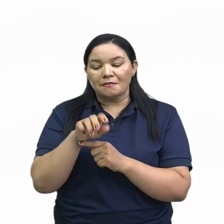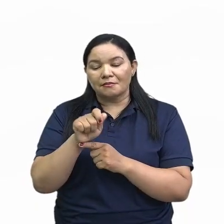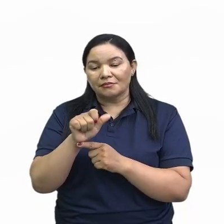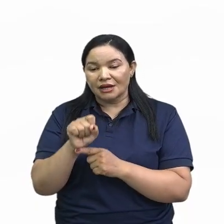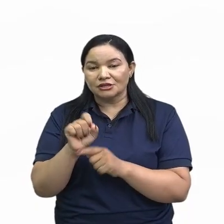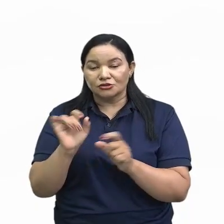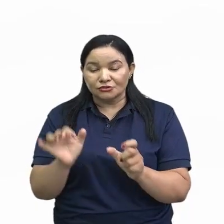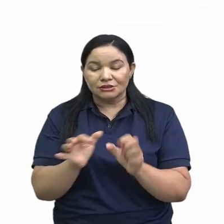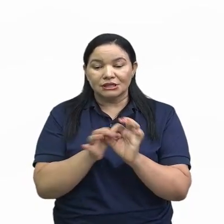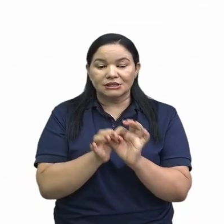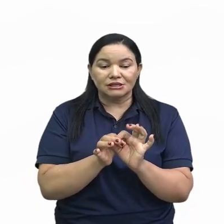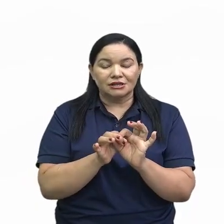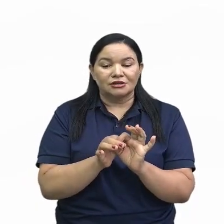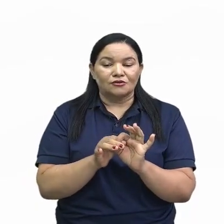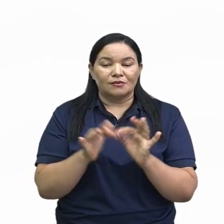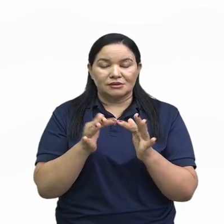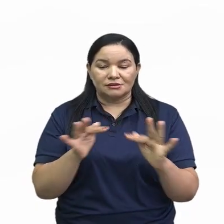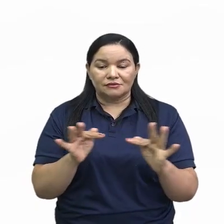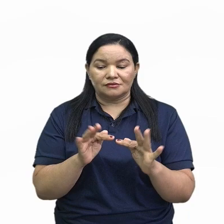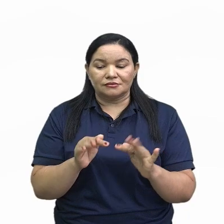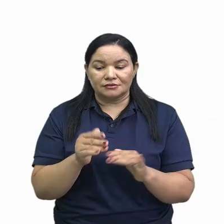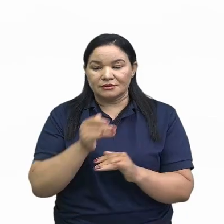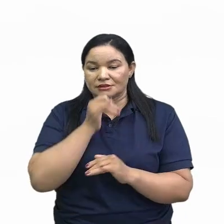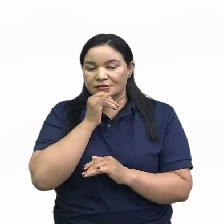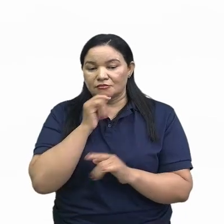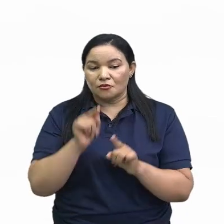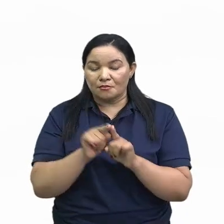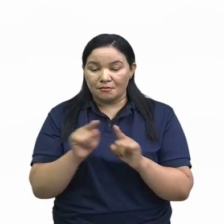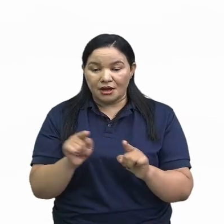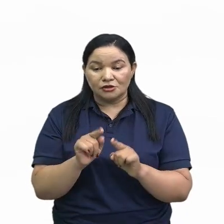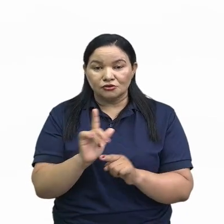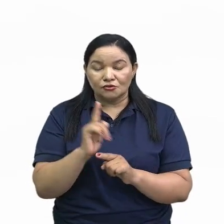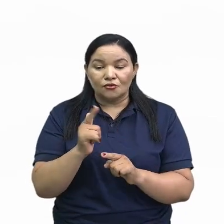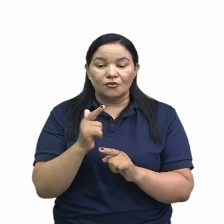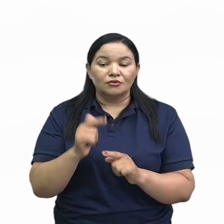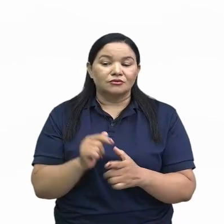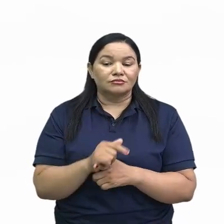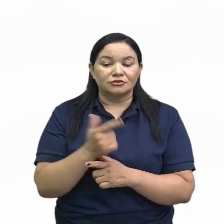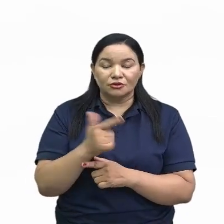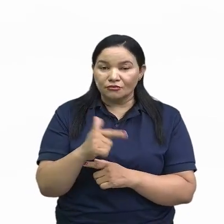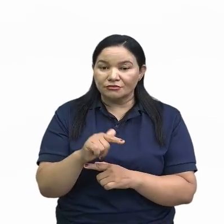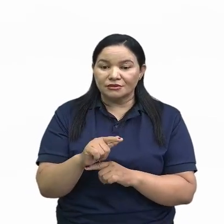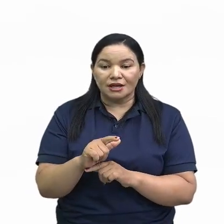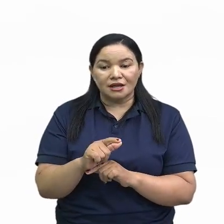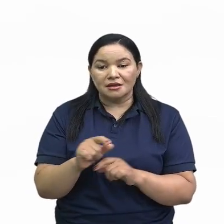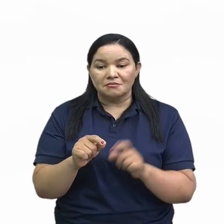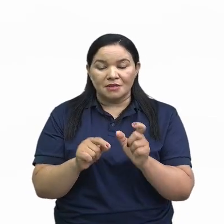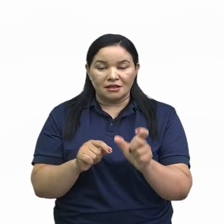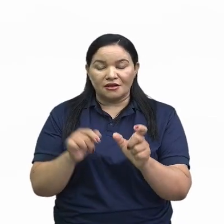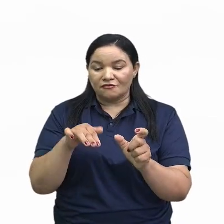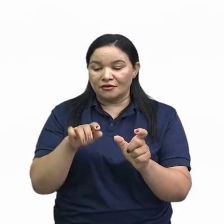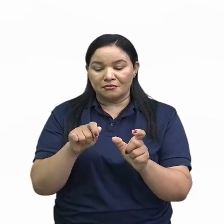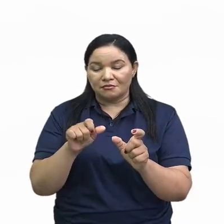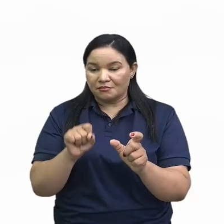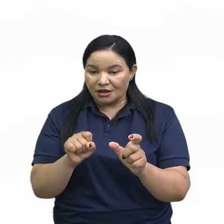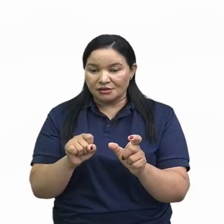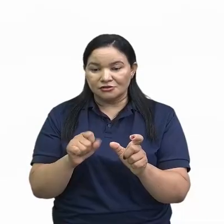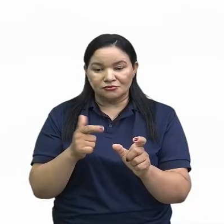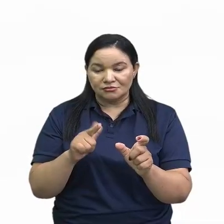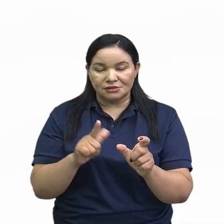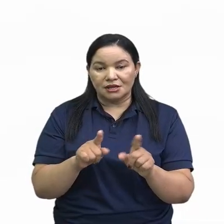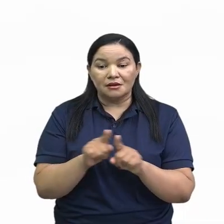exemplo anterior, como está evidente aí. Mas o exemplo que nós vimos original não tem a presença do mais então nós